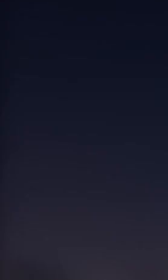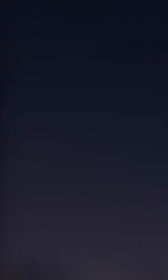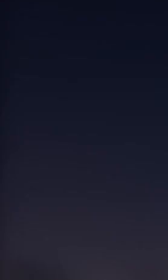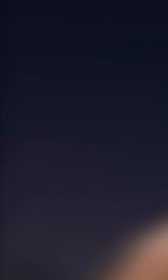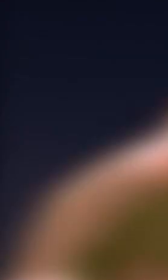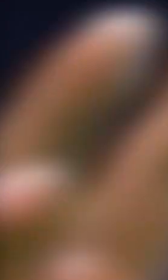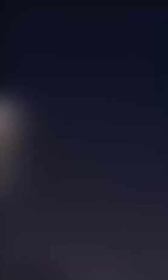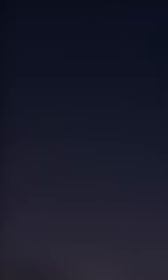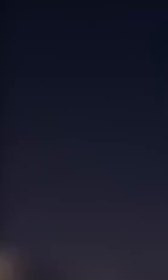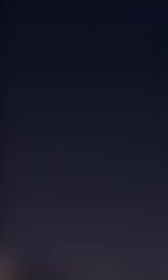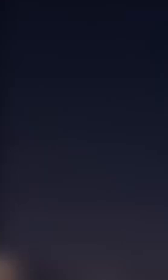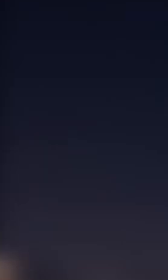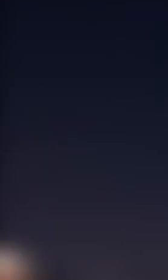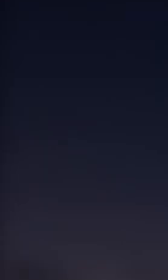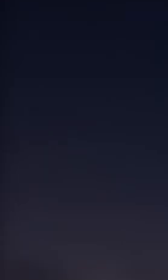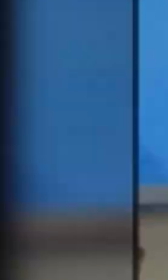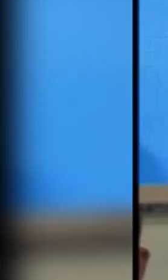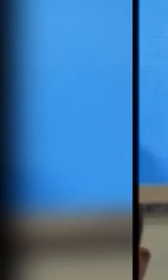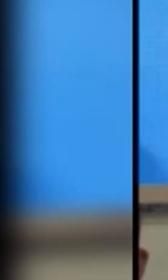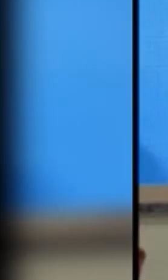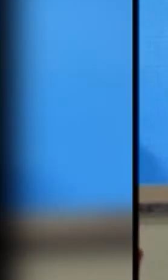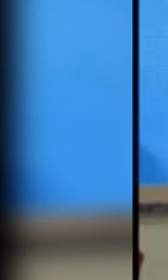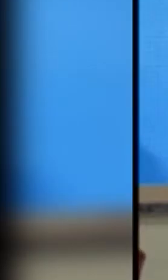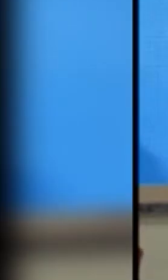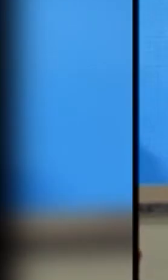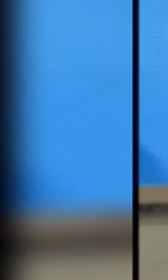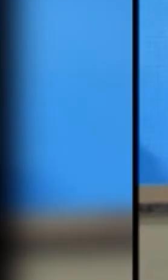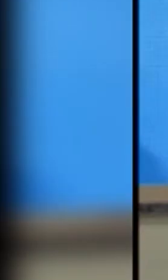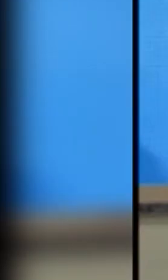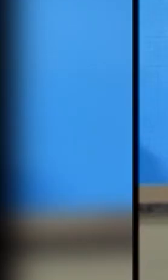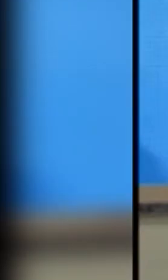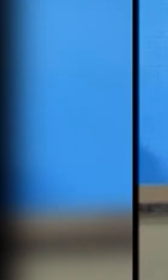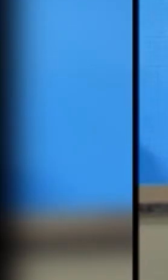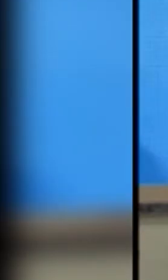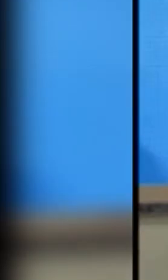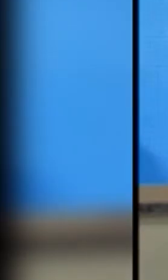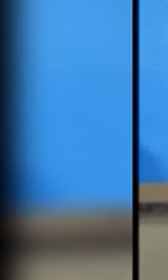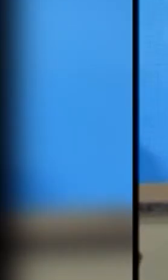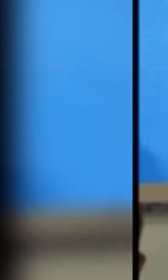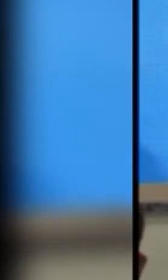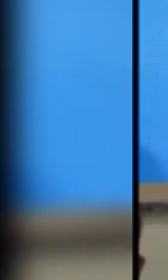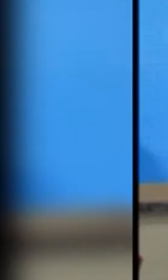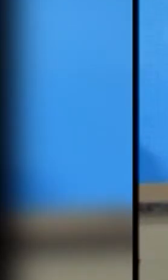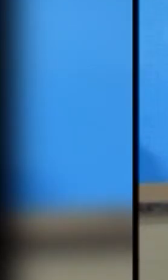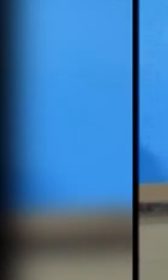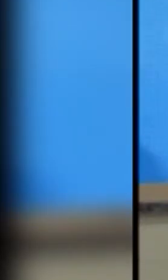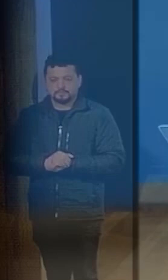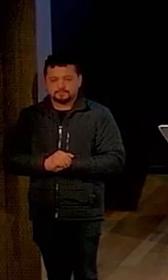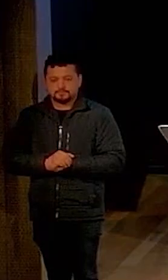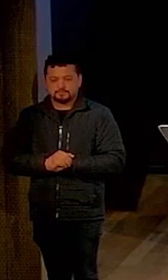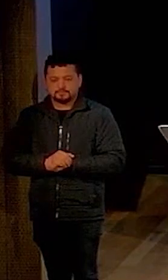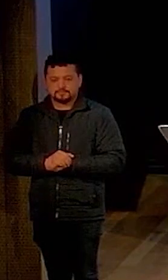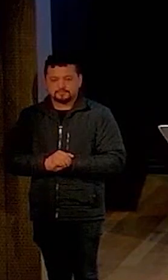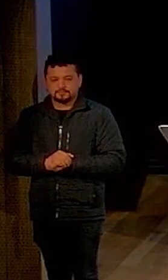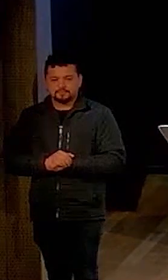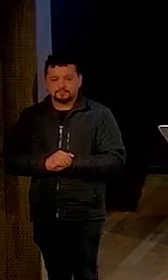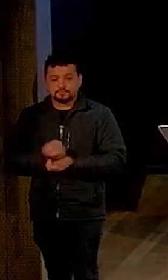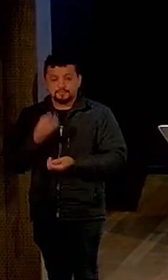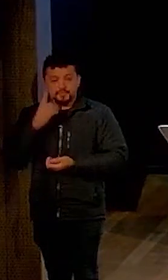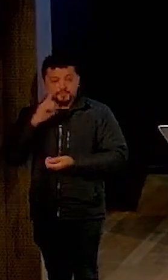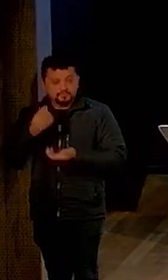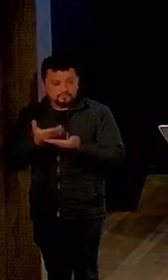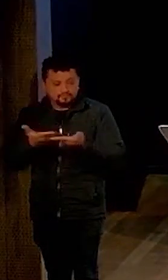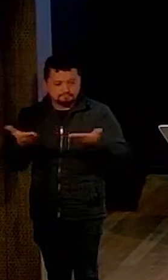que está conosco desde sua recuperação em 2009 recentemente Adalberto e Frei Hans